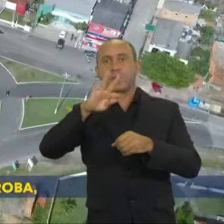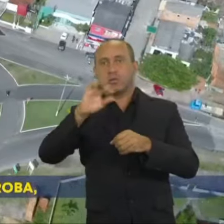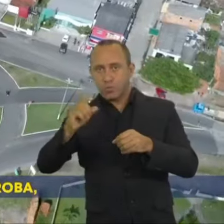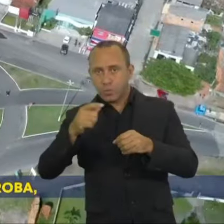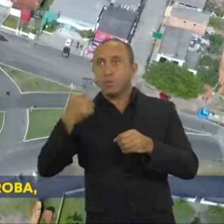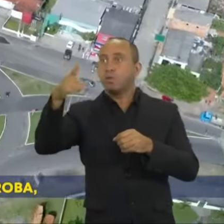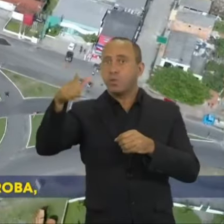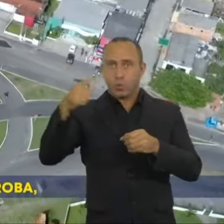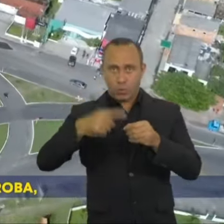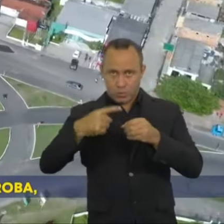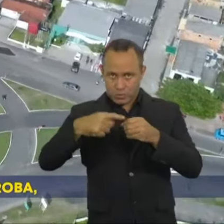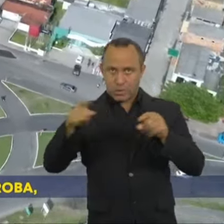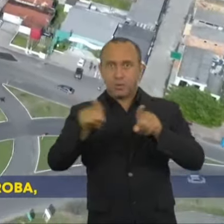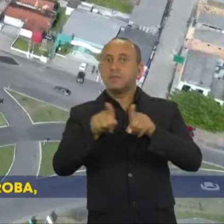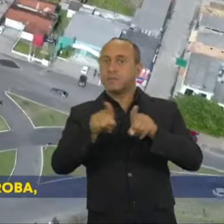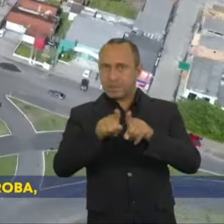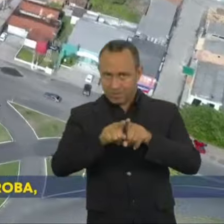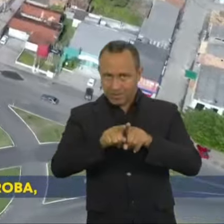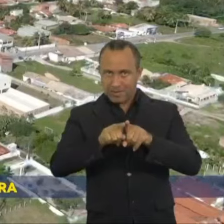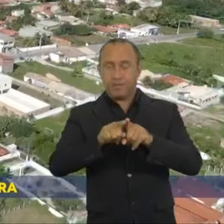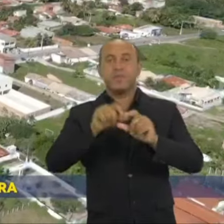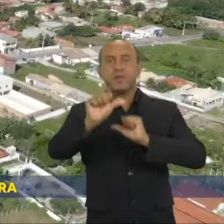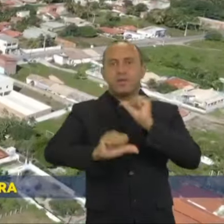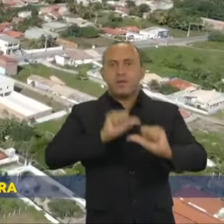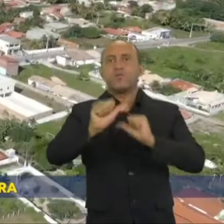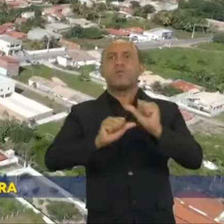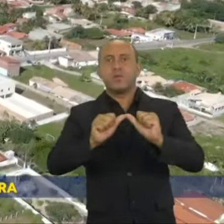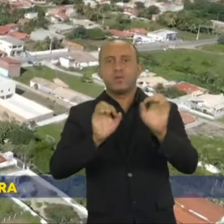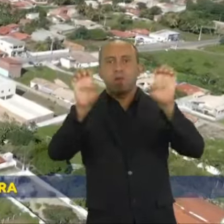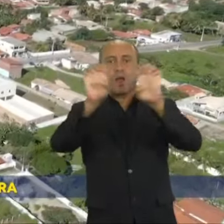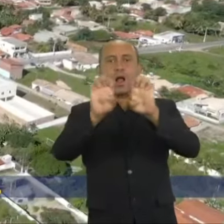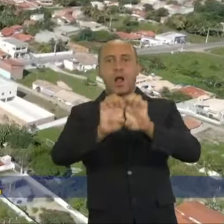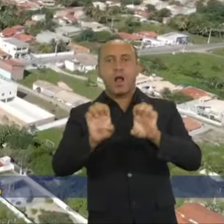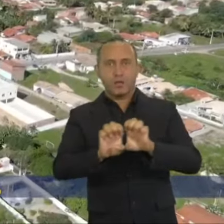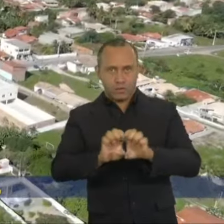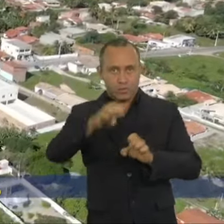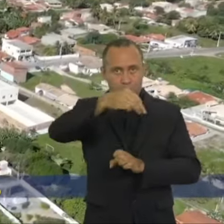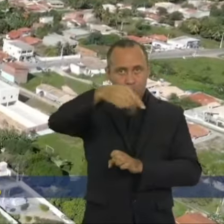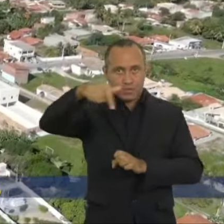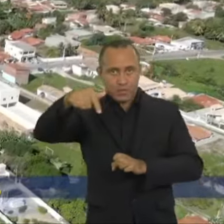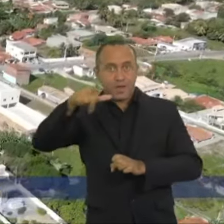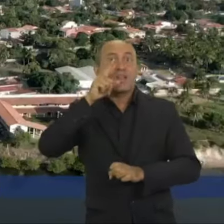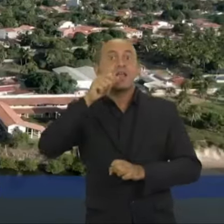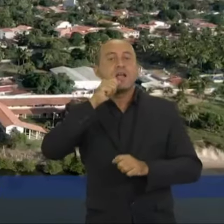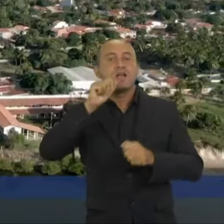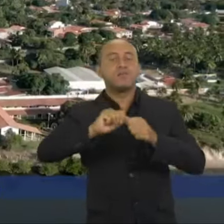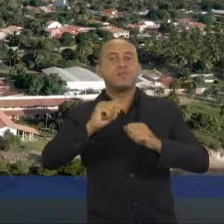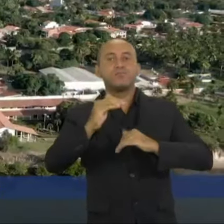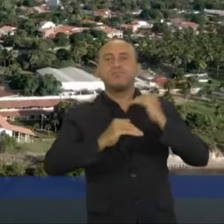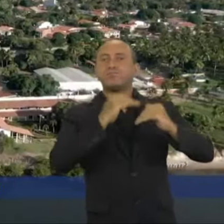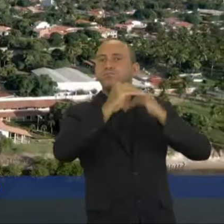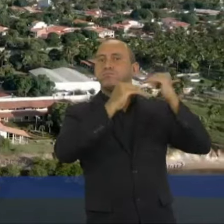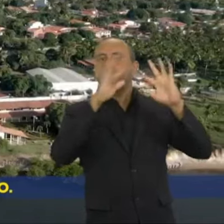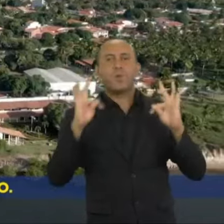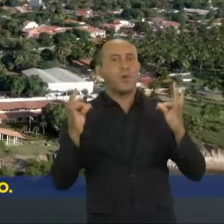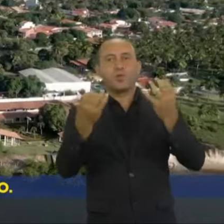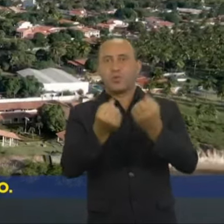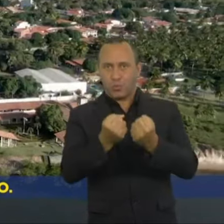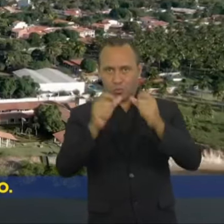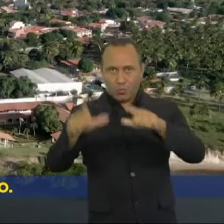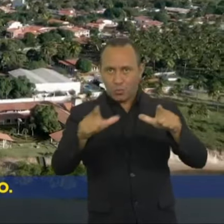Grande, Porto da Areia e Pontal de Indiaroba. E reformular a infraestrutura do Mosqueiro em Aracaju, gerando desenvolvimento